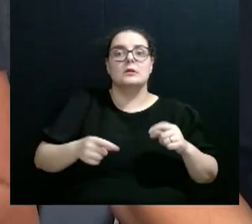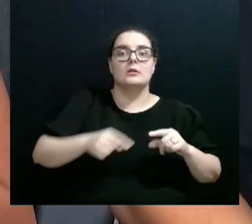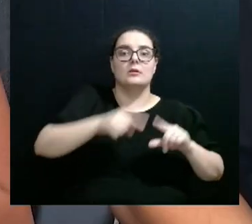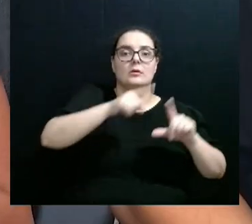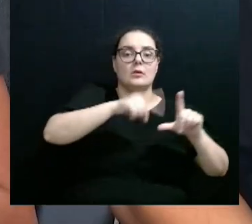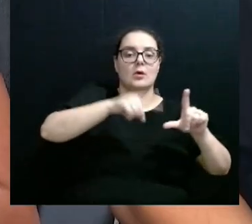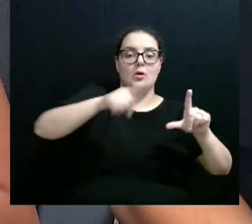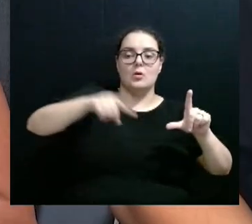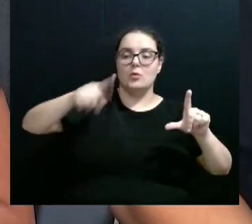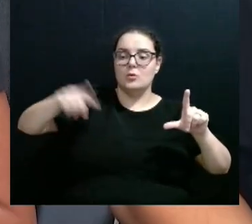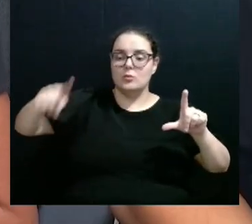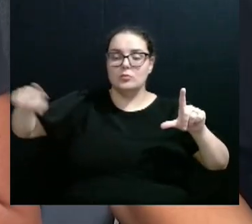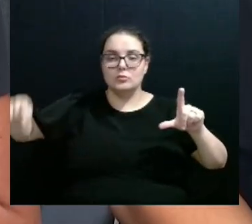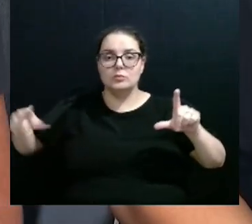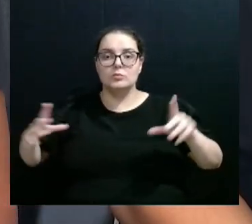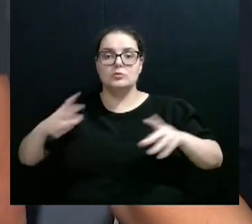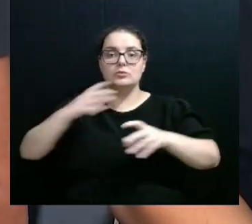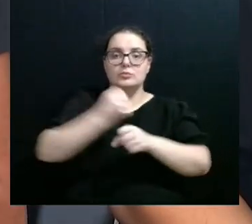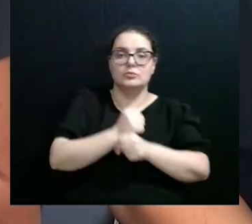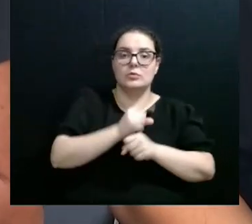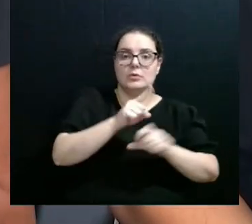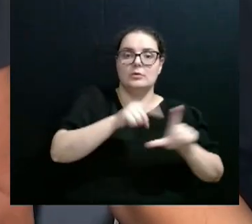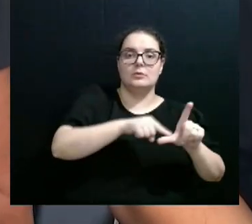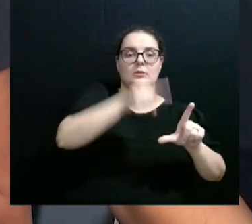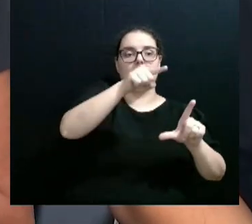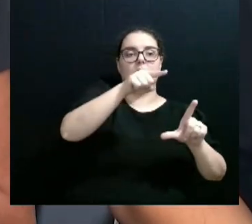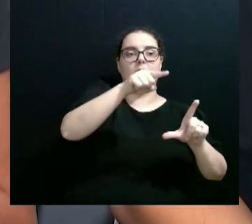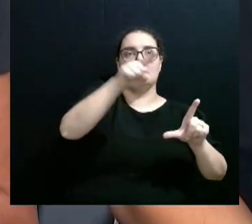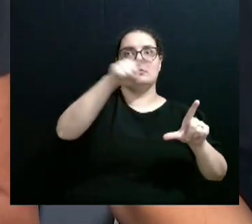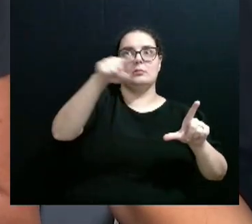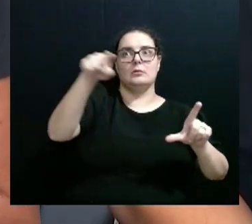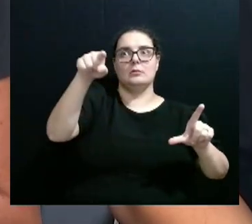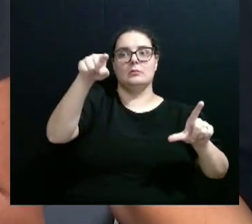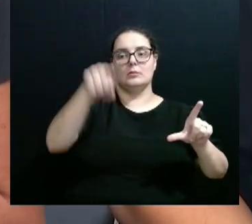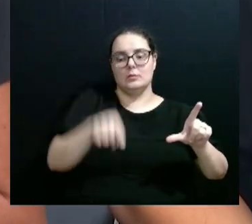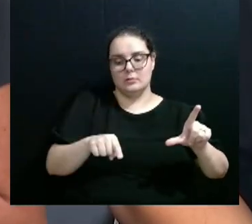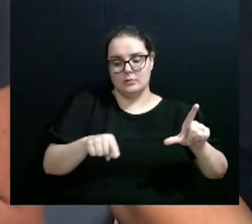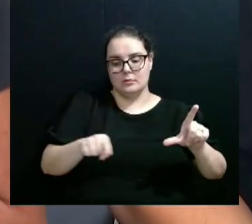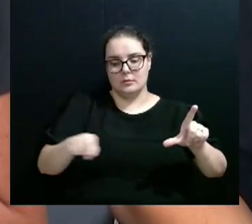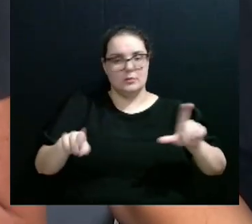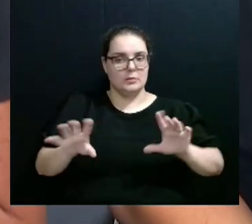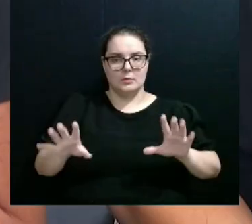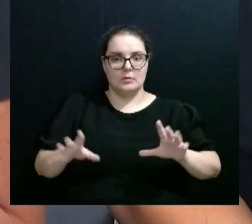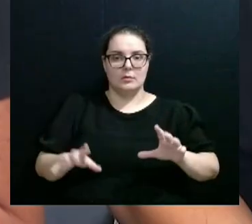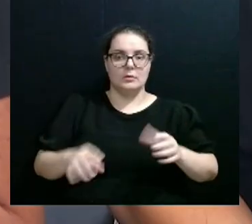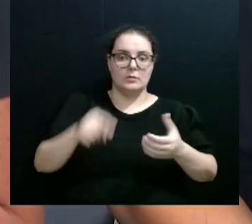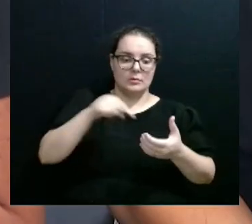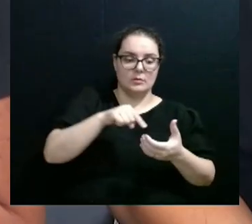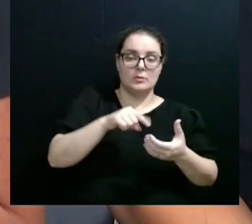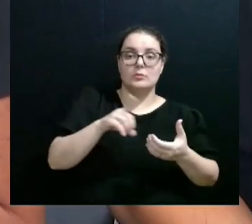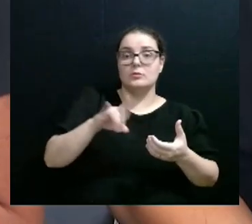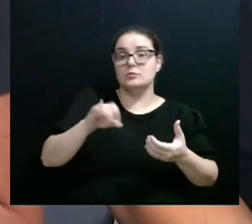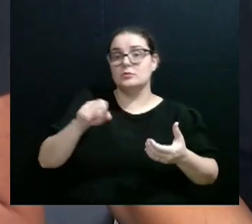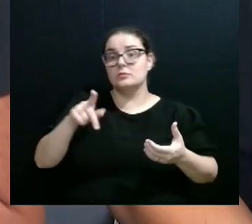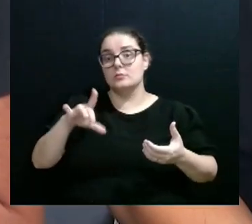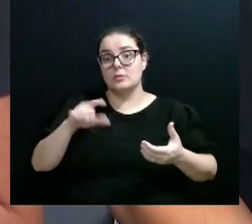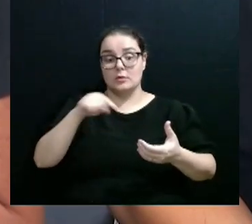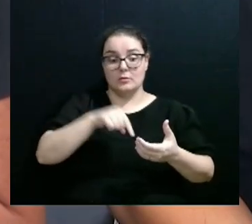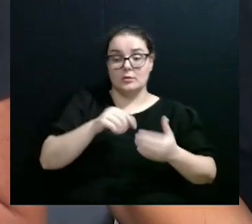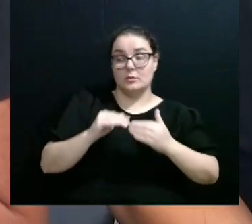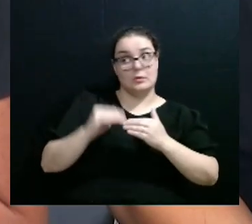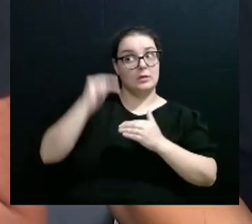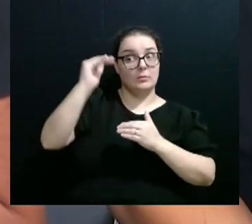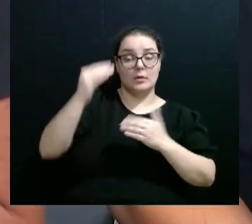do ruído medido, não os picos. Então ele chega com o instrumento, olha o que está no display e fala, você ultrapassou. Isso